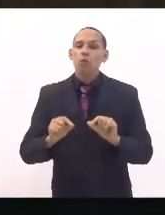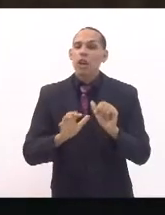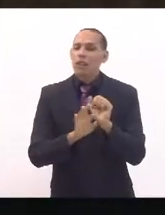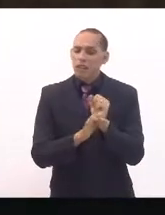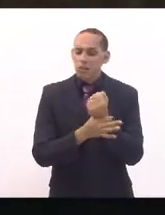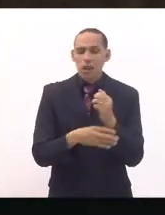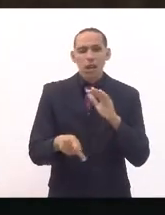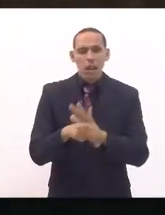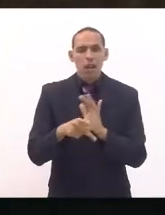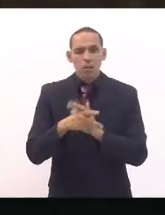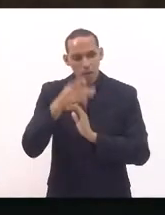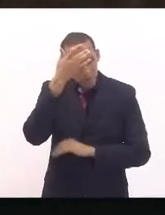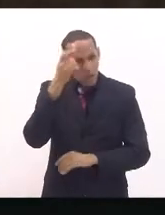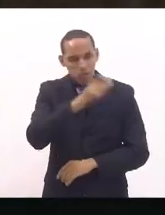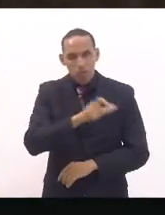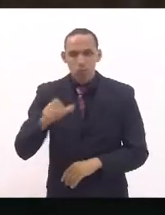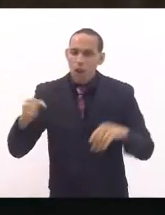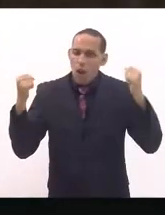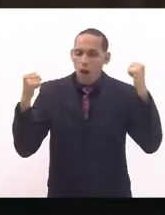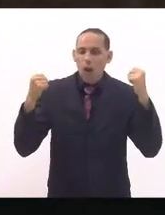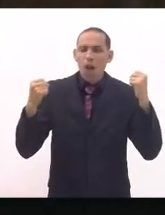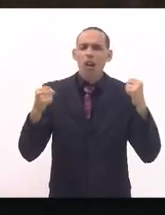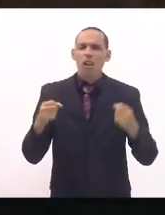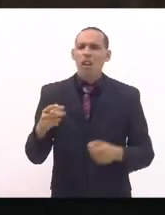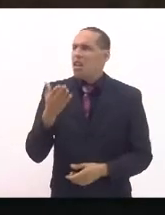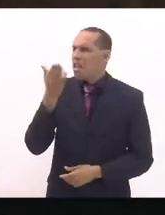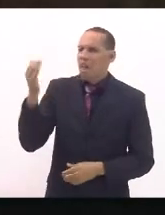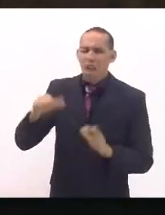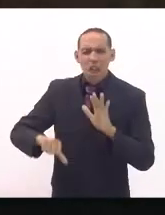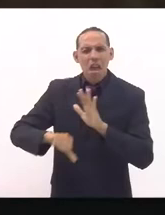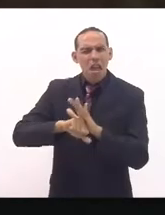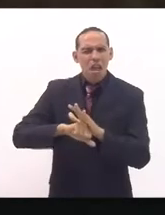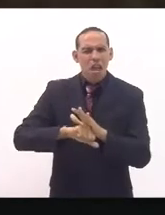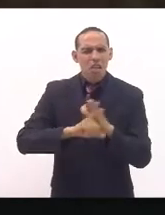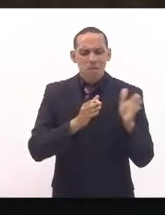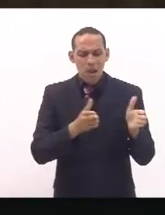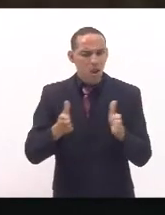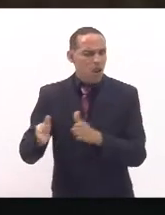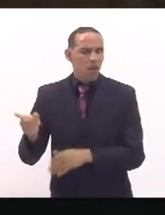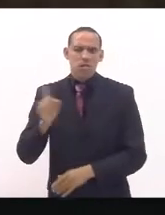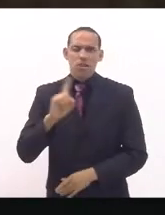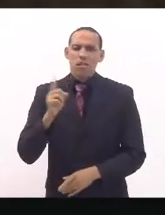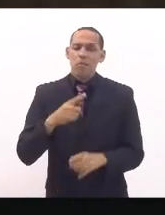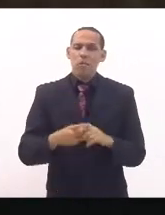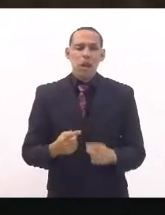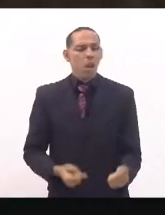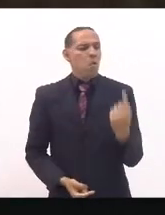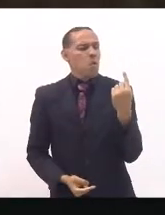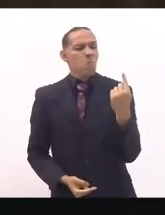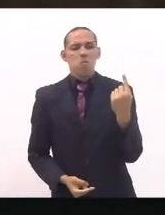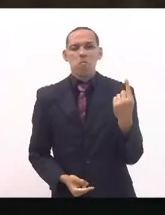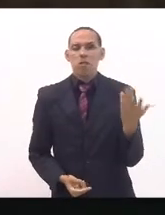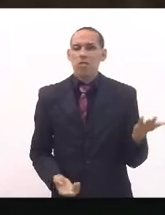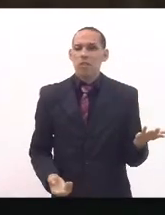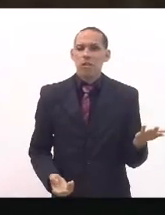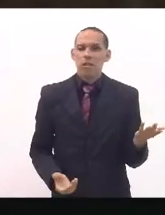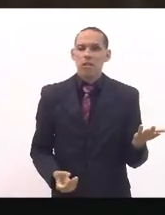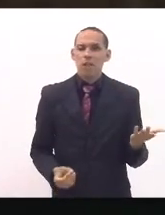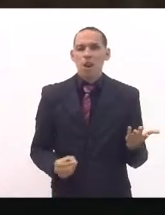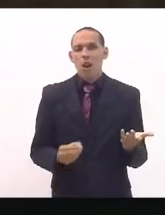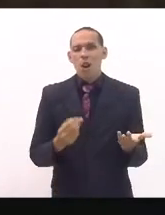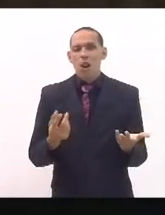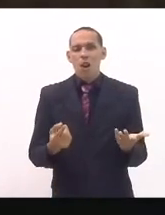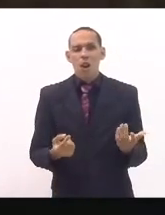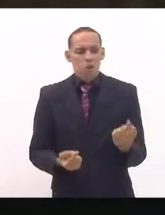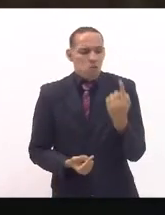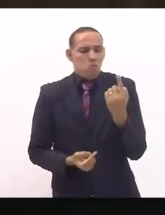do torcedor e não criminalizar a torcida que é organizada por causa de um torcedor, de uma manifestação